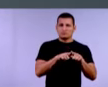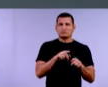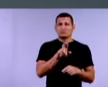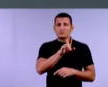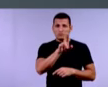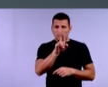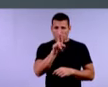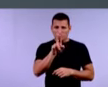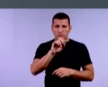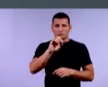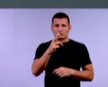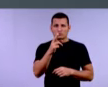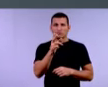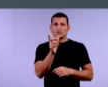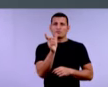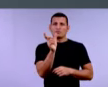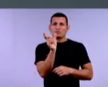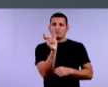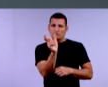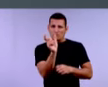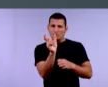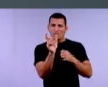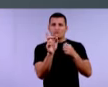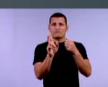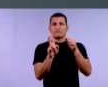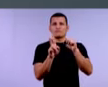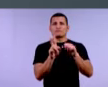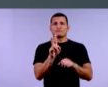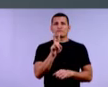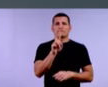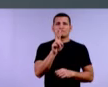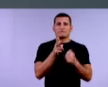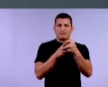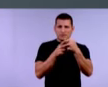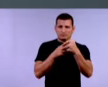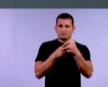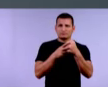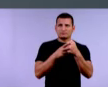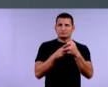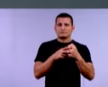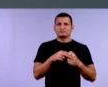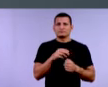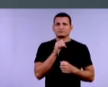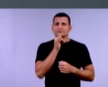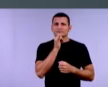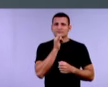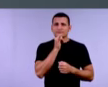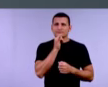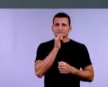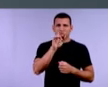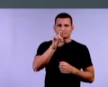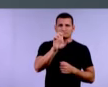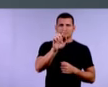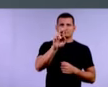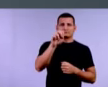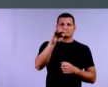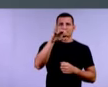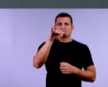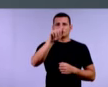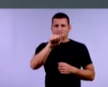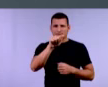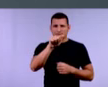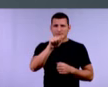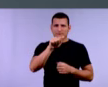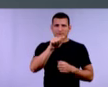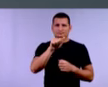verbo com os seus termos anteriores ou posteriores. Por exemplo, a regência, ela trabalha muito mais no campo da